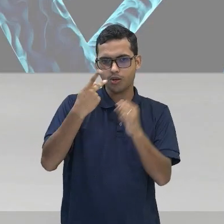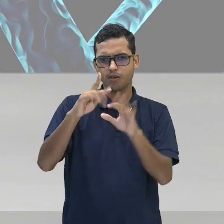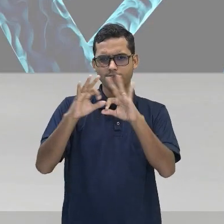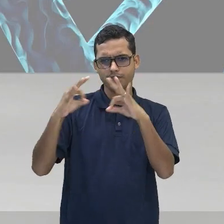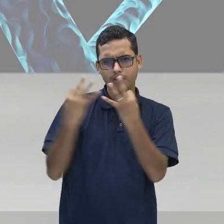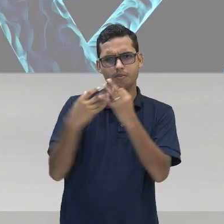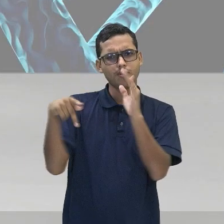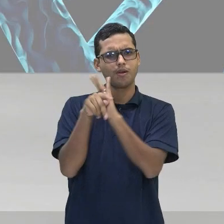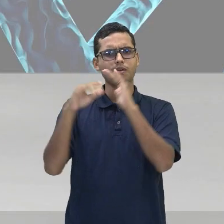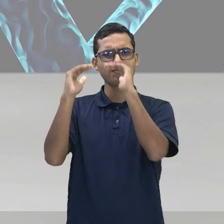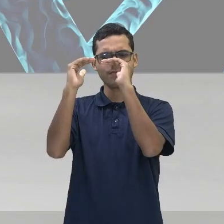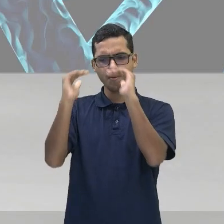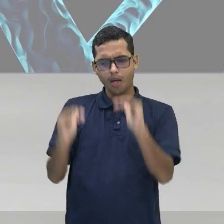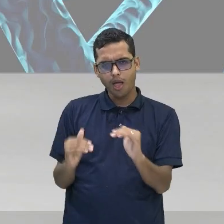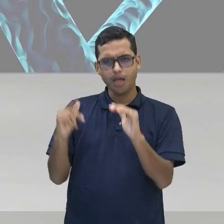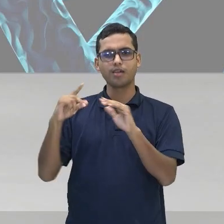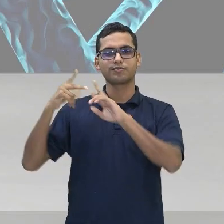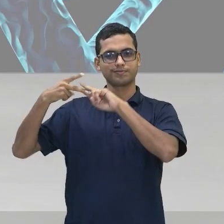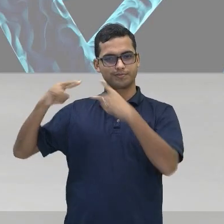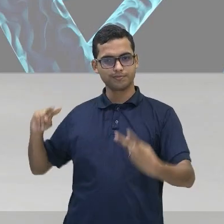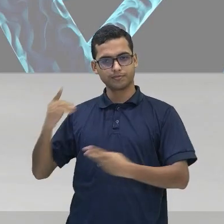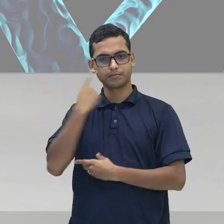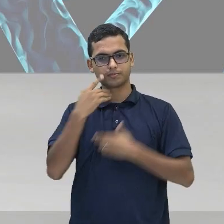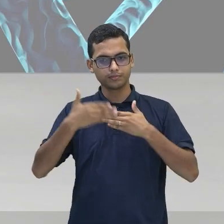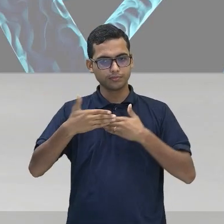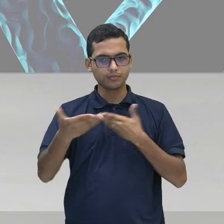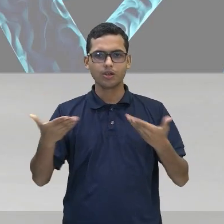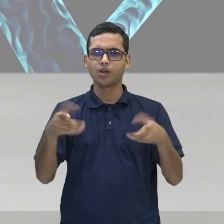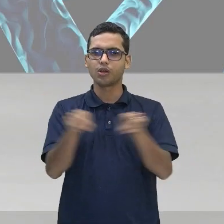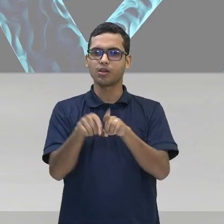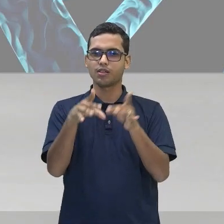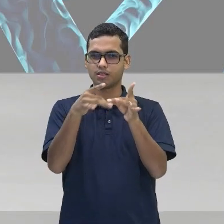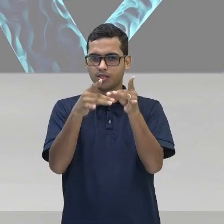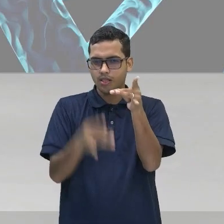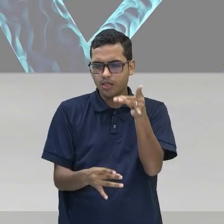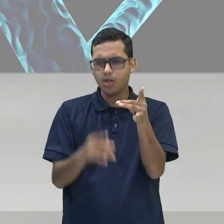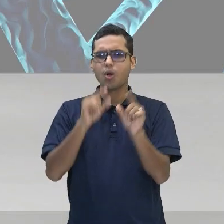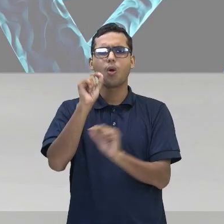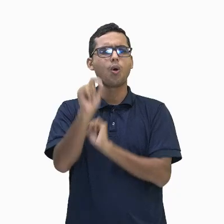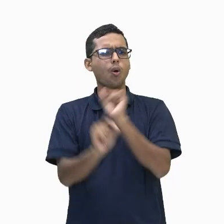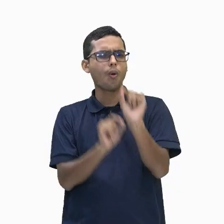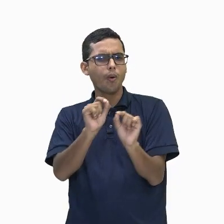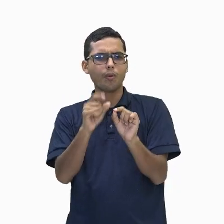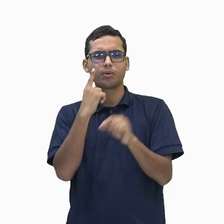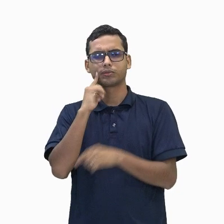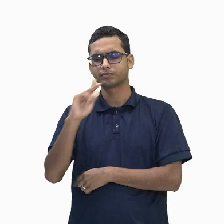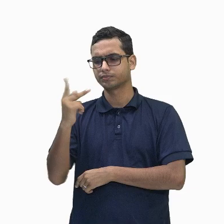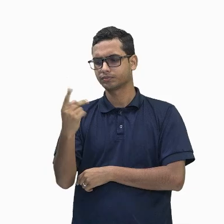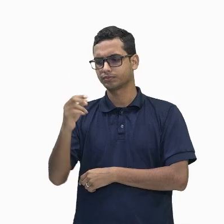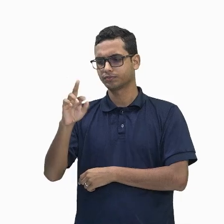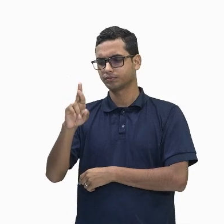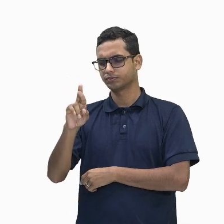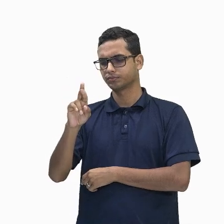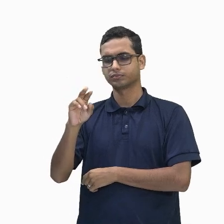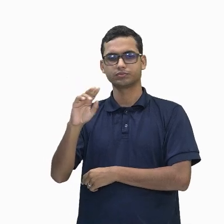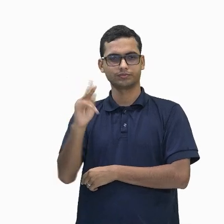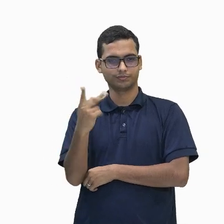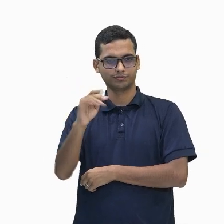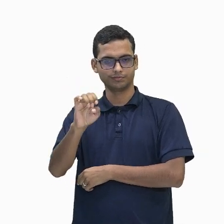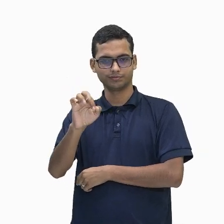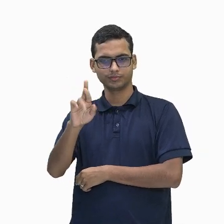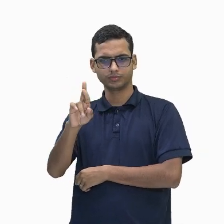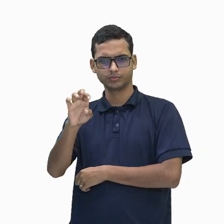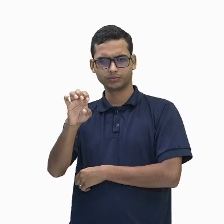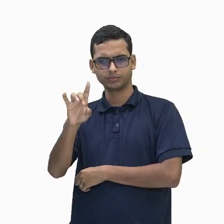árvore genealógica? Então, vamos à descrição do que é um heredograma. Heredograma vem